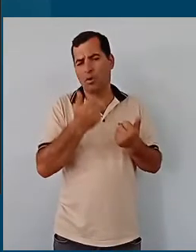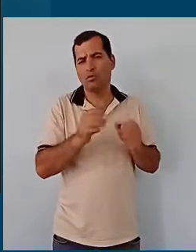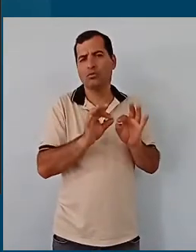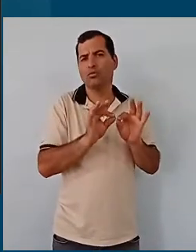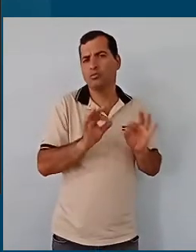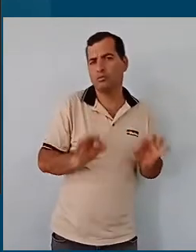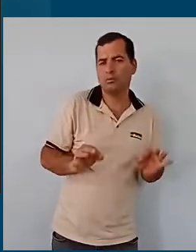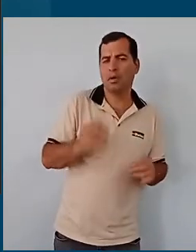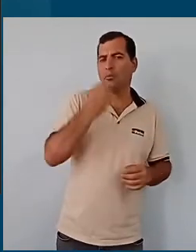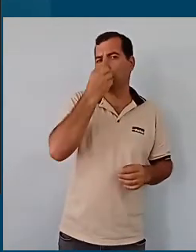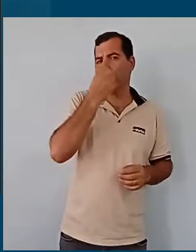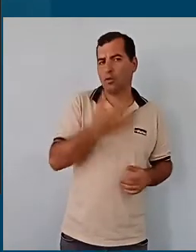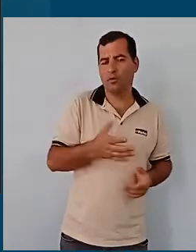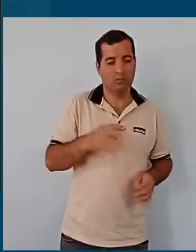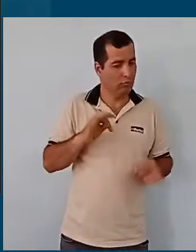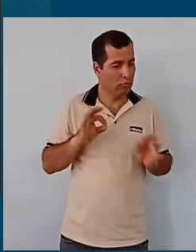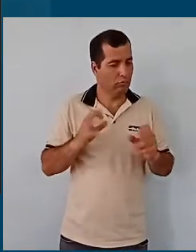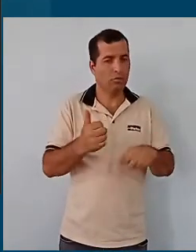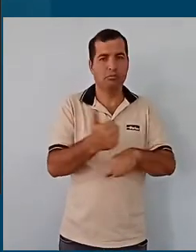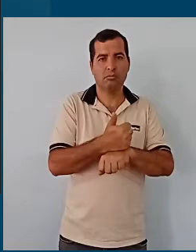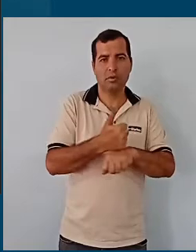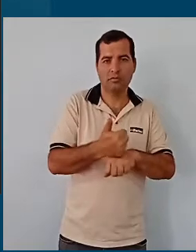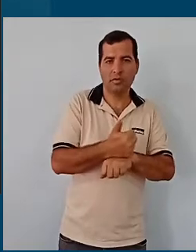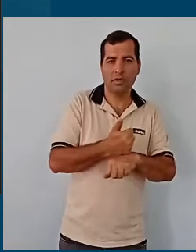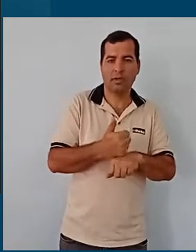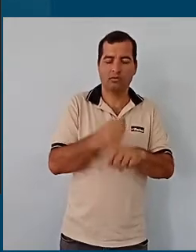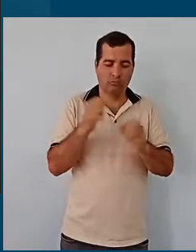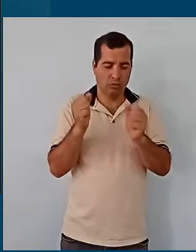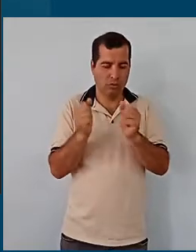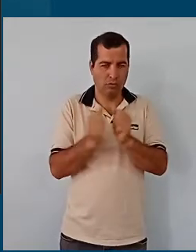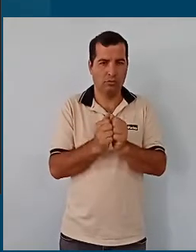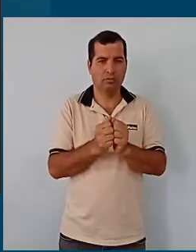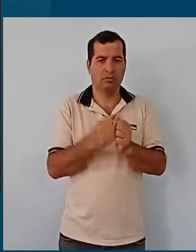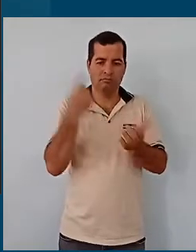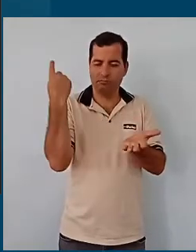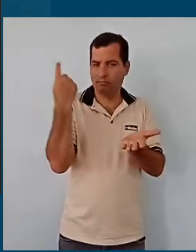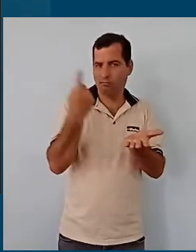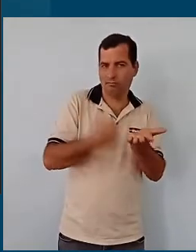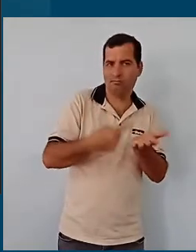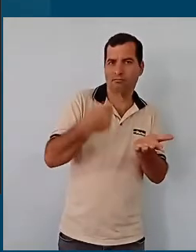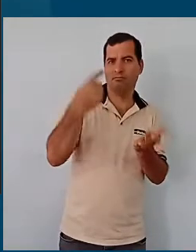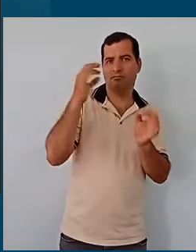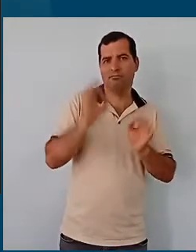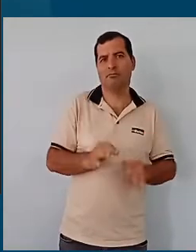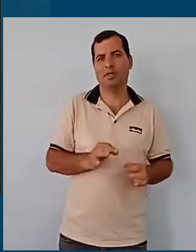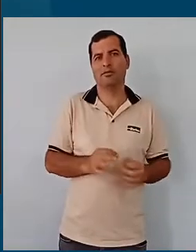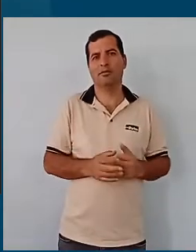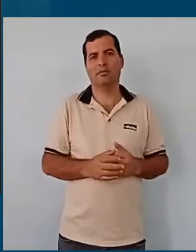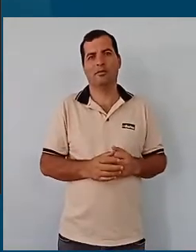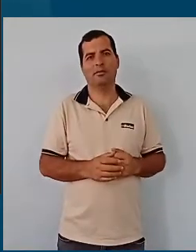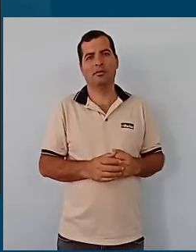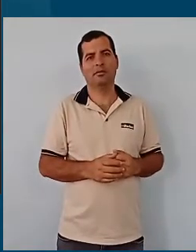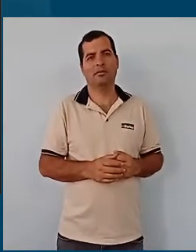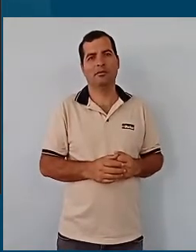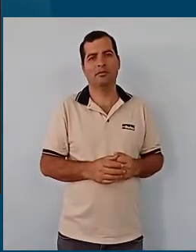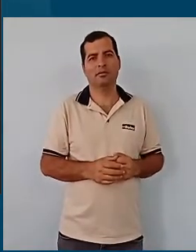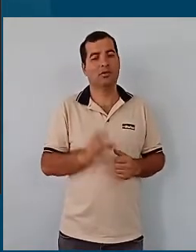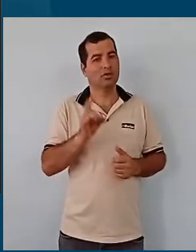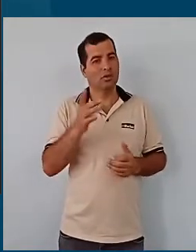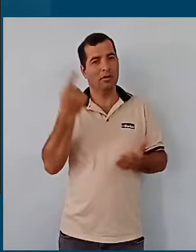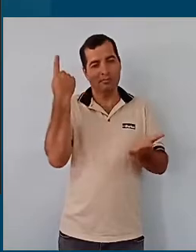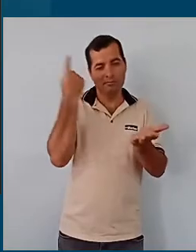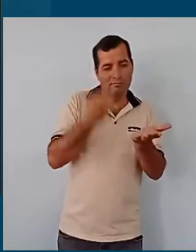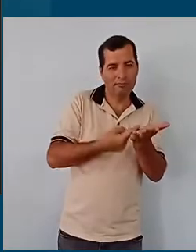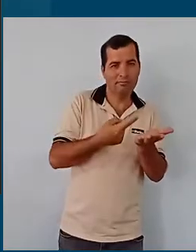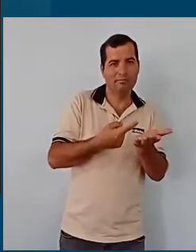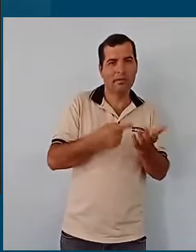compromisso compartilhado dos profissionais. Esse compromisso não apenas no que diz respeito a uma